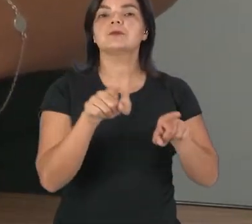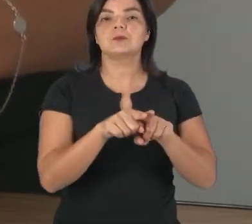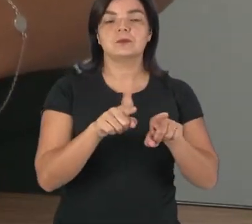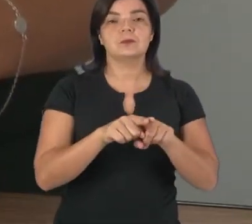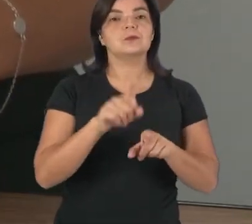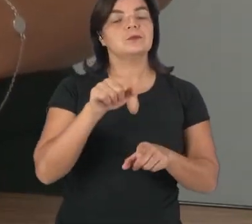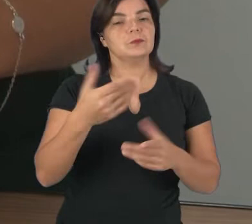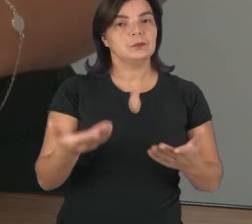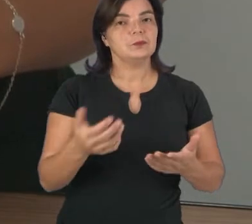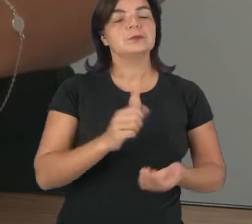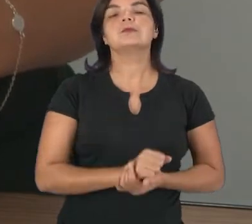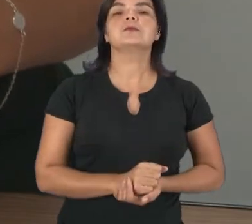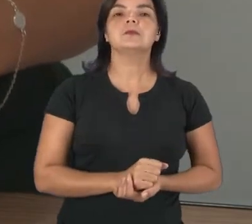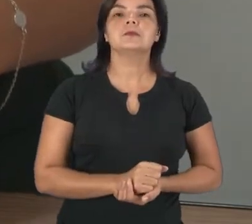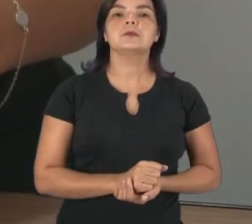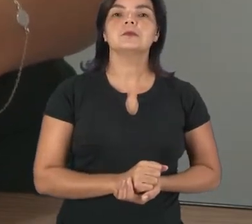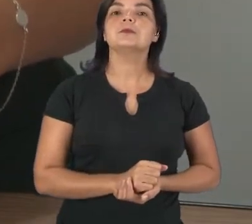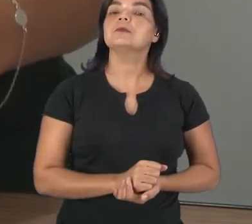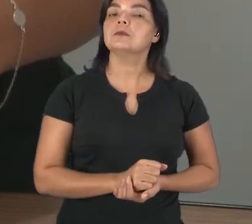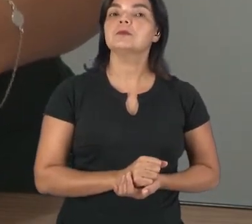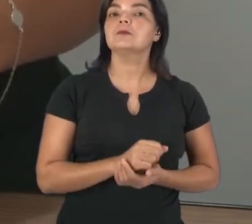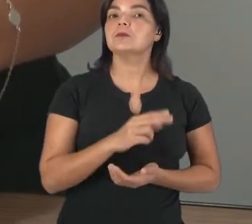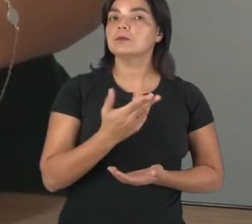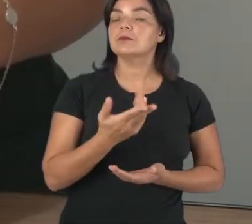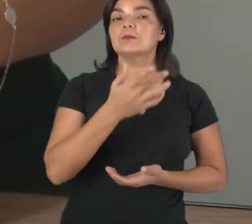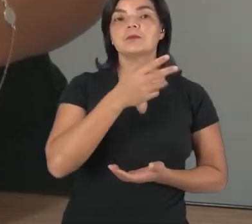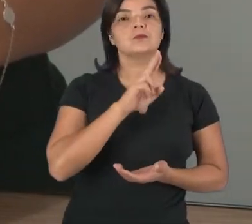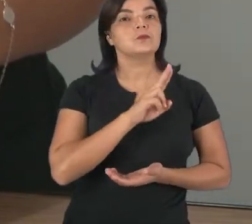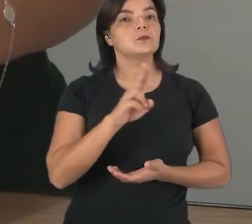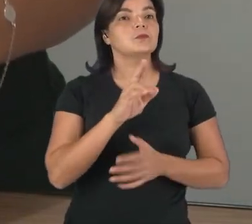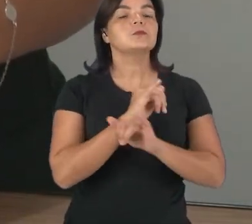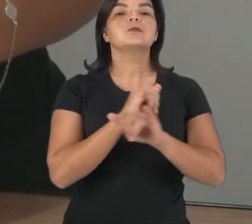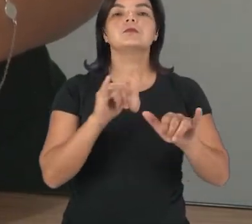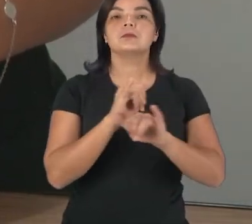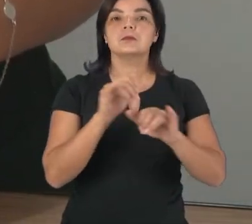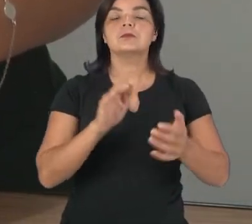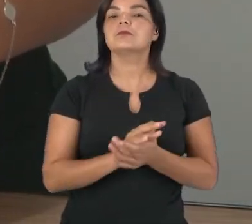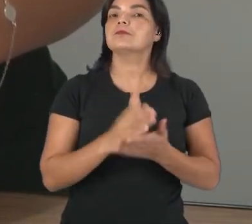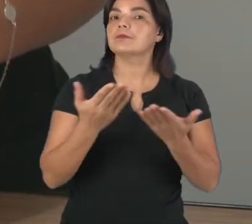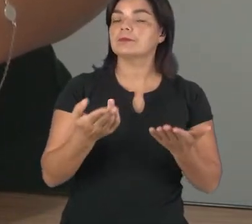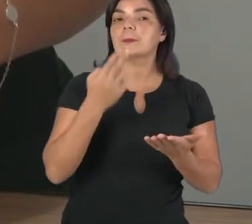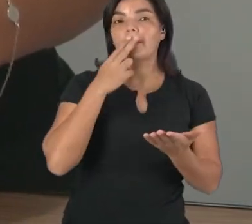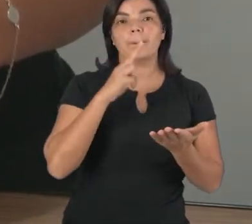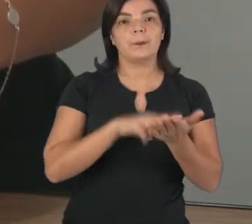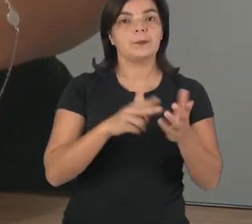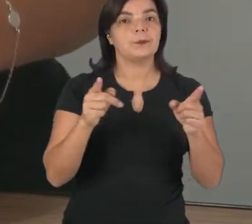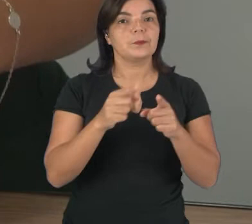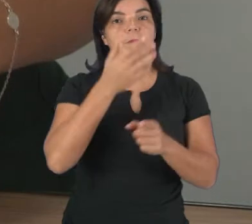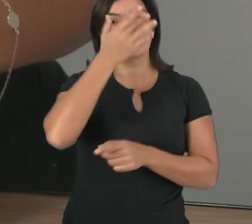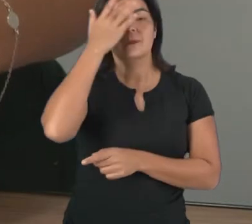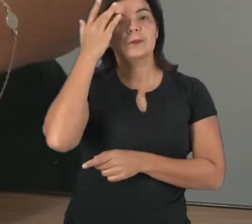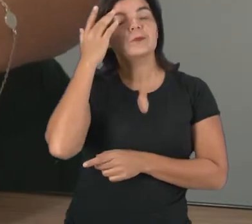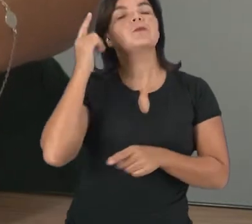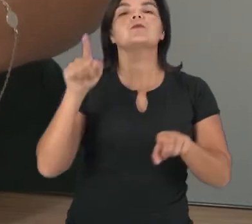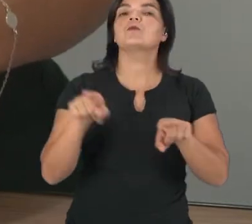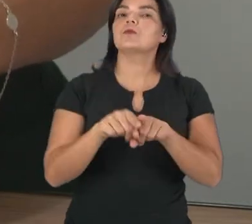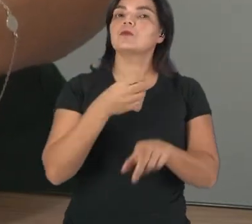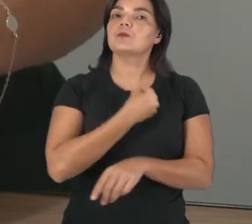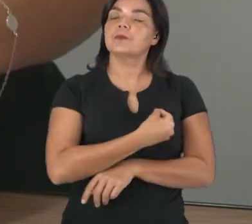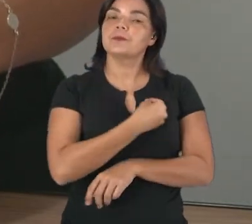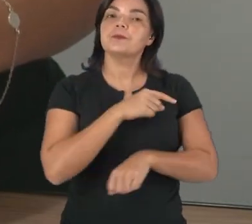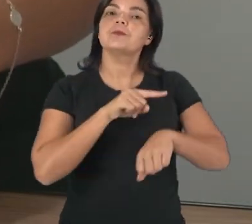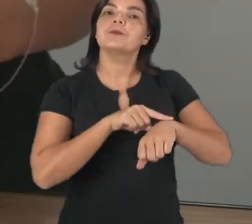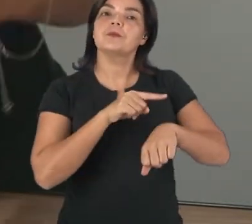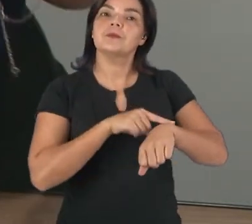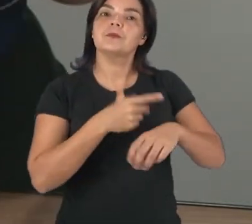este bilhete é para ela, Dona Lúcia, é aqui está informando. Afinal, é um bilhete, a pessoa não vai estar lá no momento